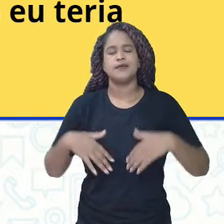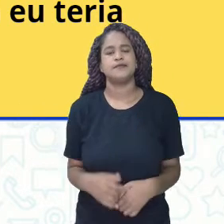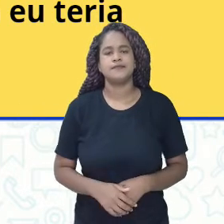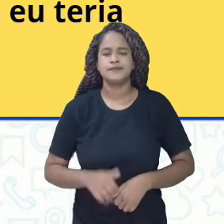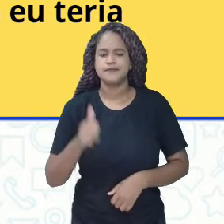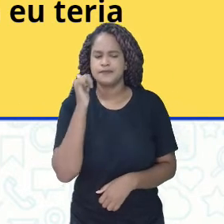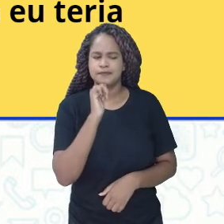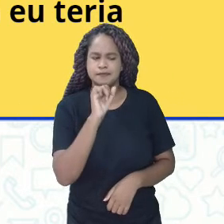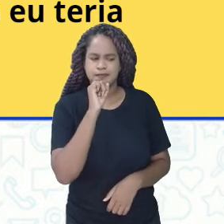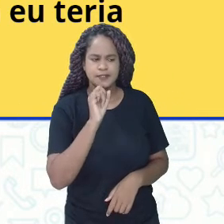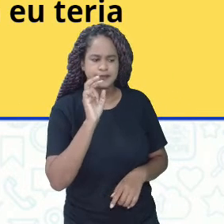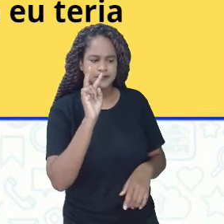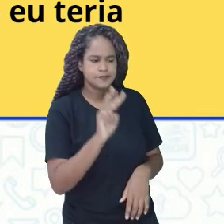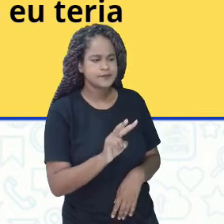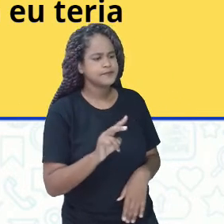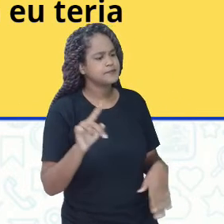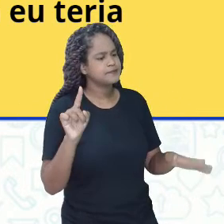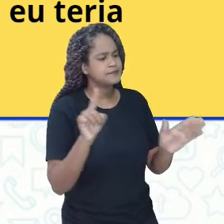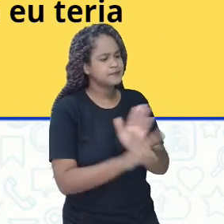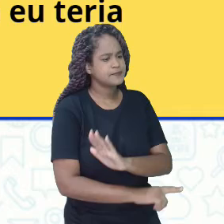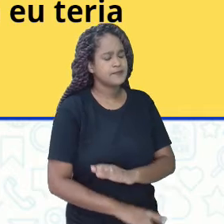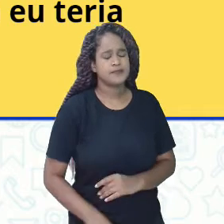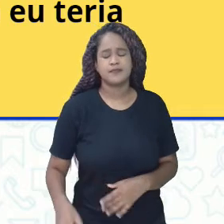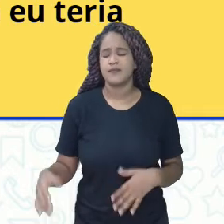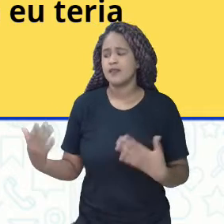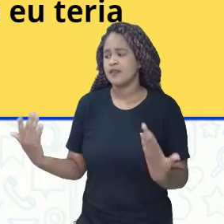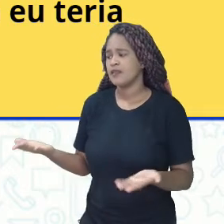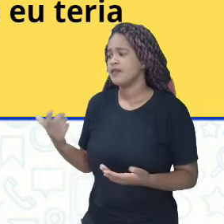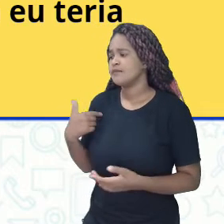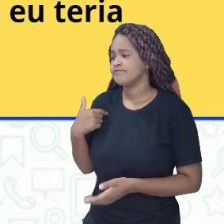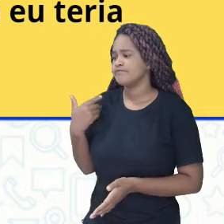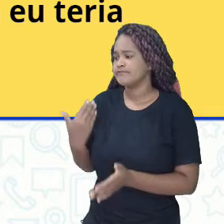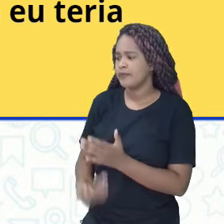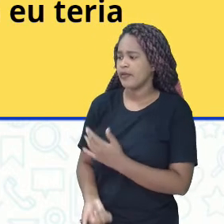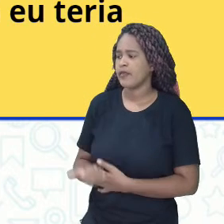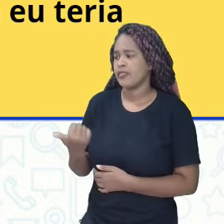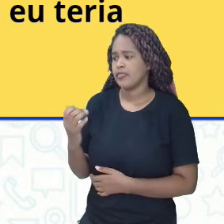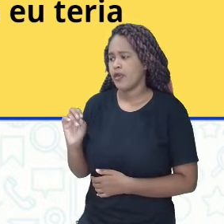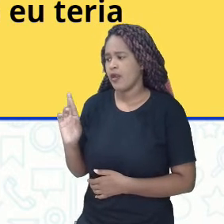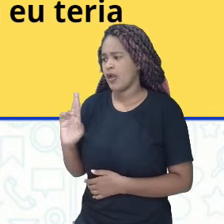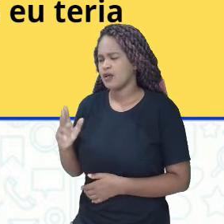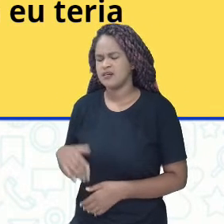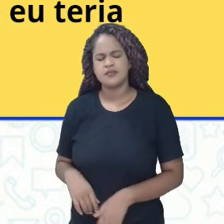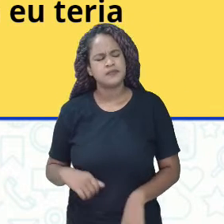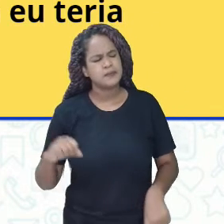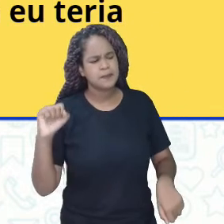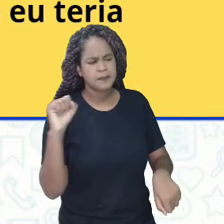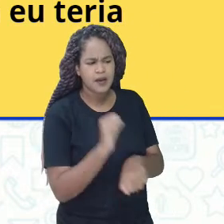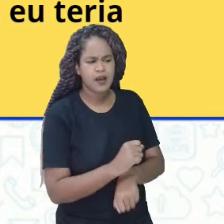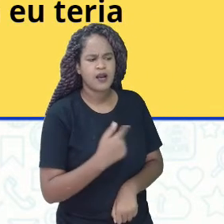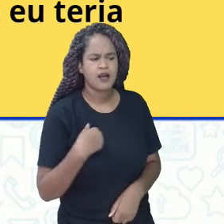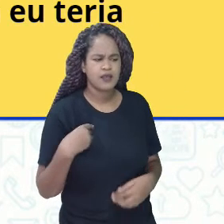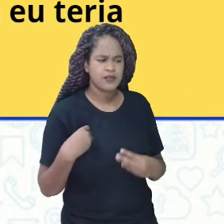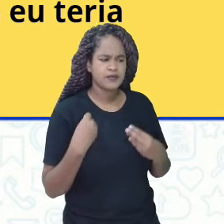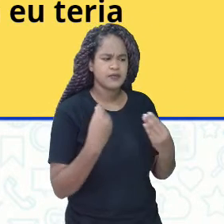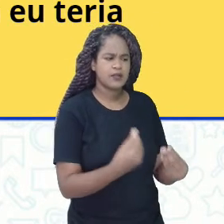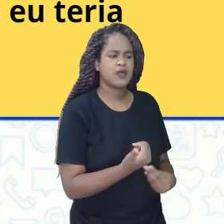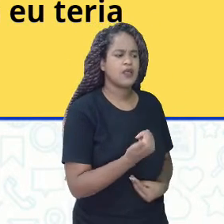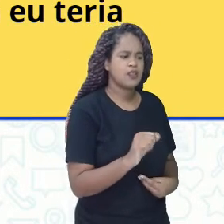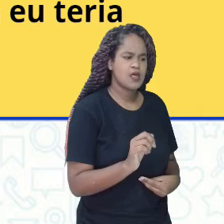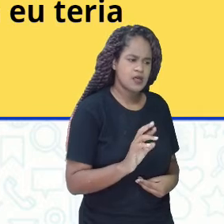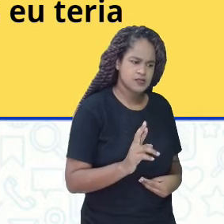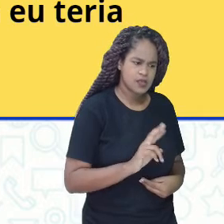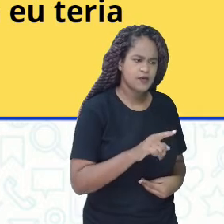chorando tanto? É que perdi 10 reais. Pare de chorar, que te darei os 10 reais que